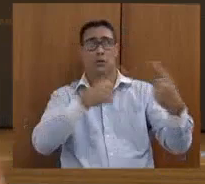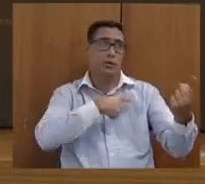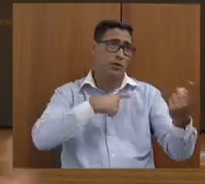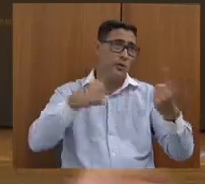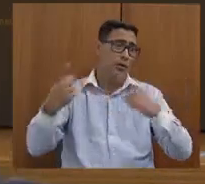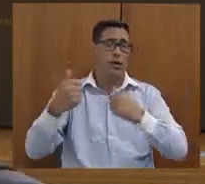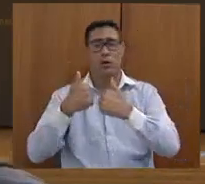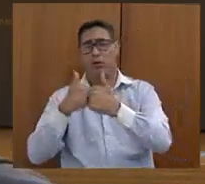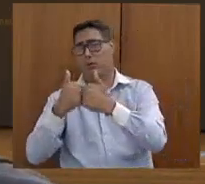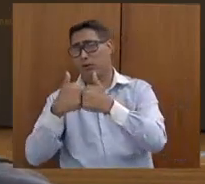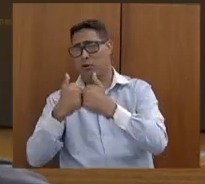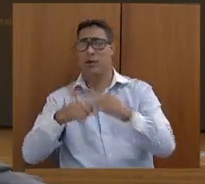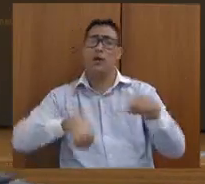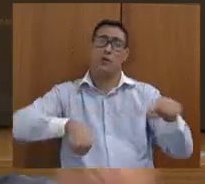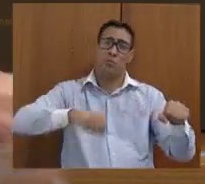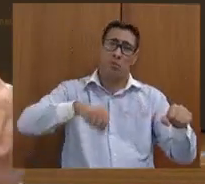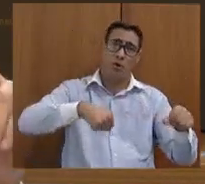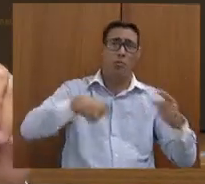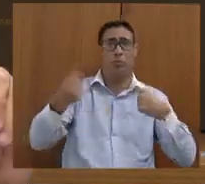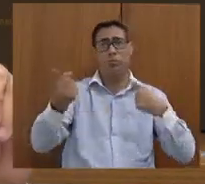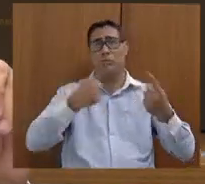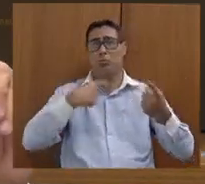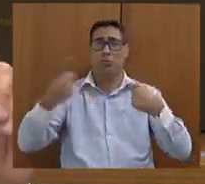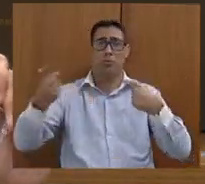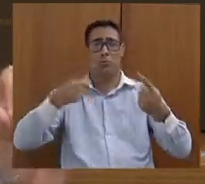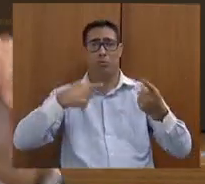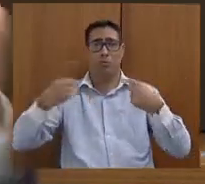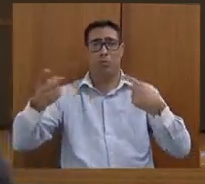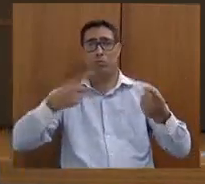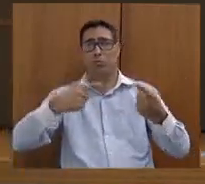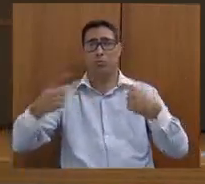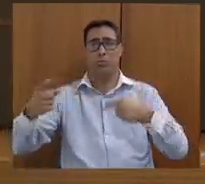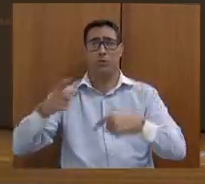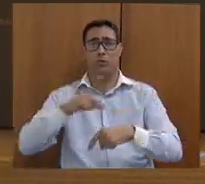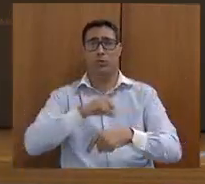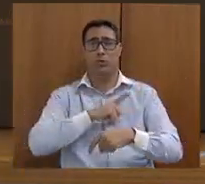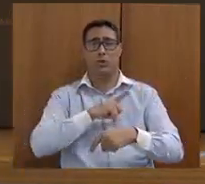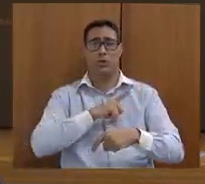com bastante perigo nesse transporte aí